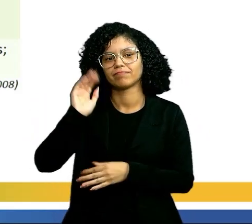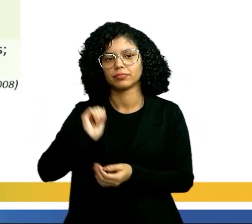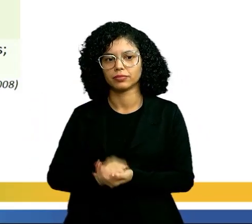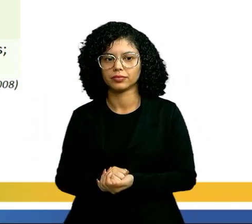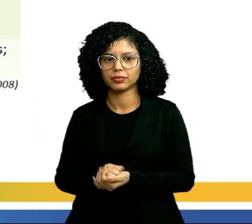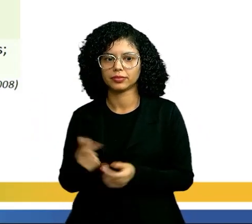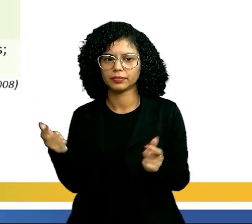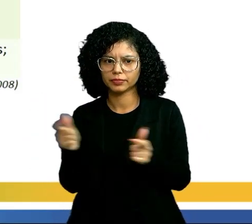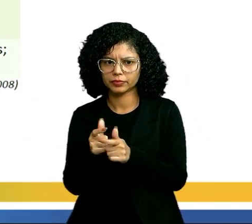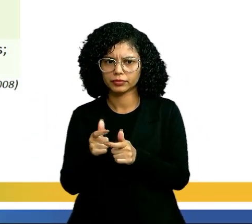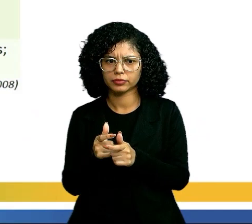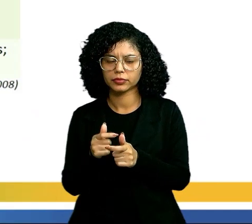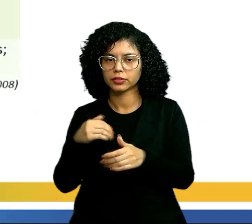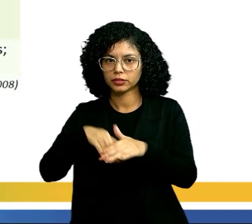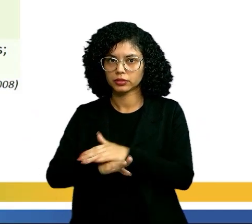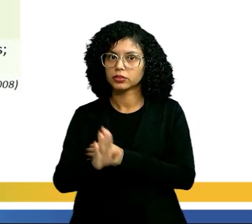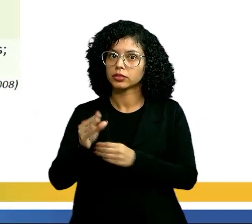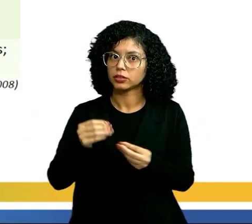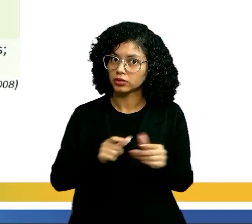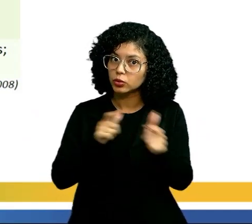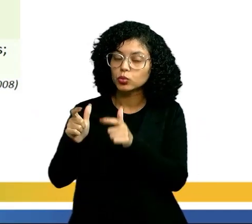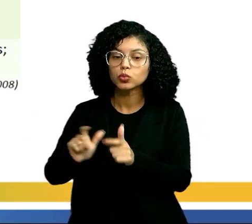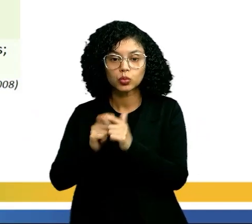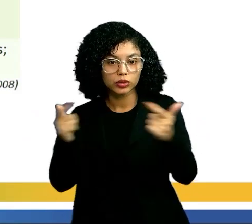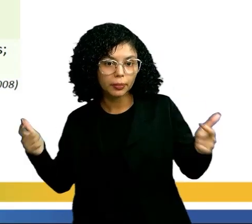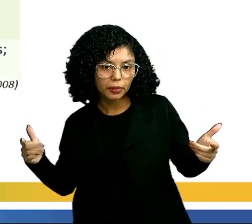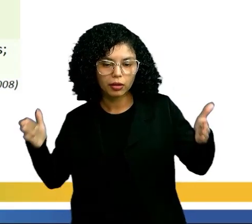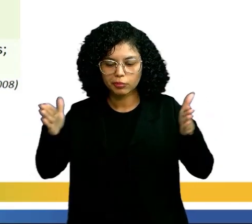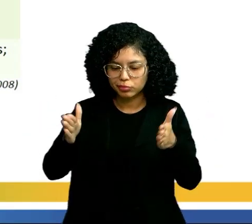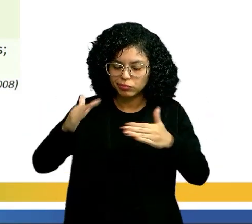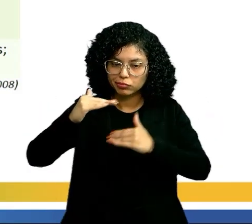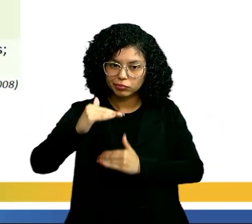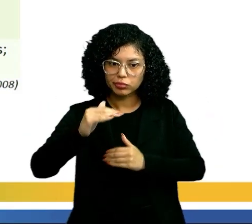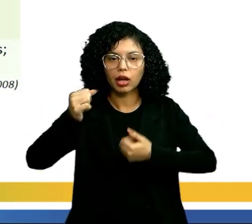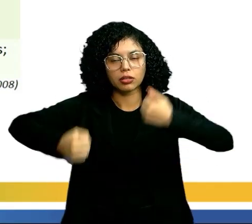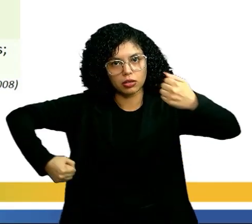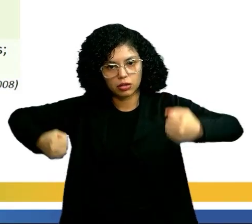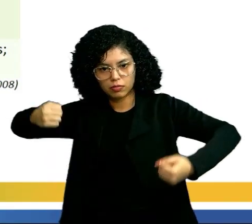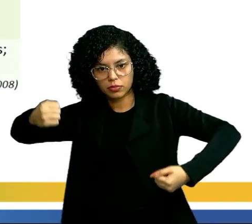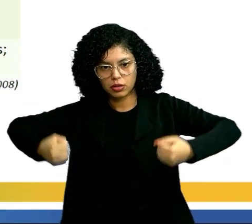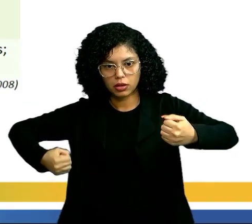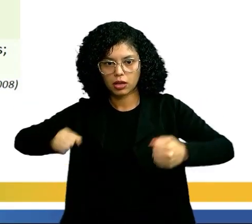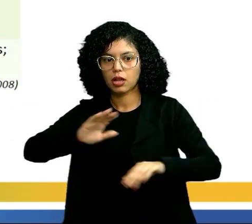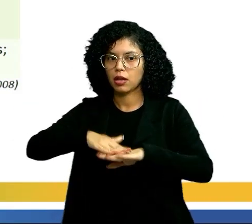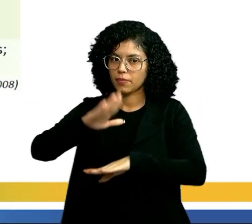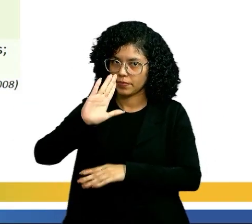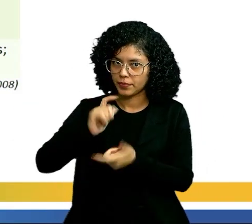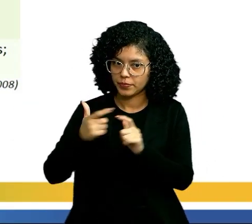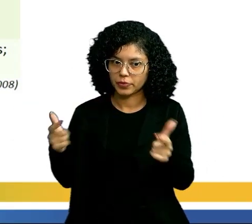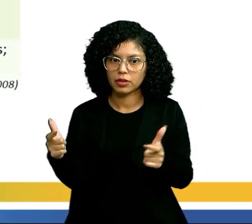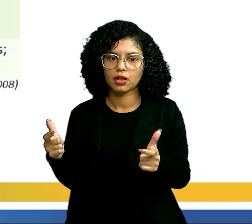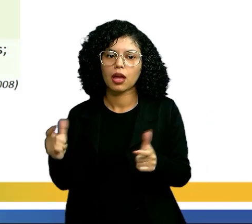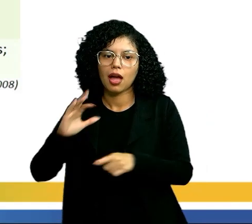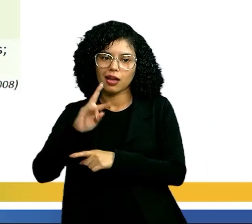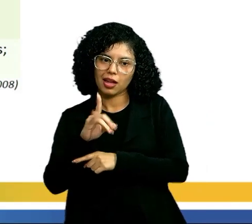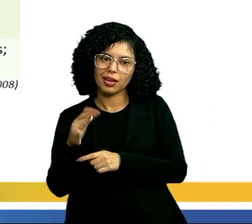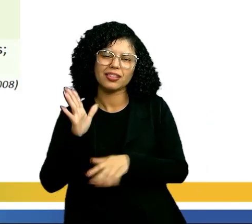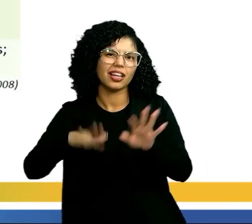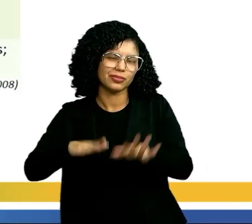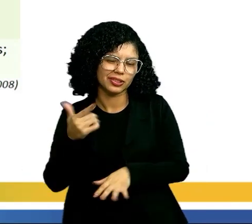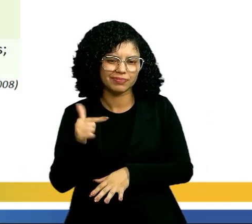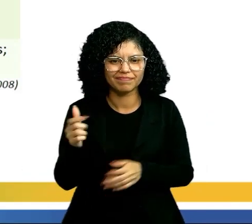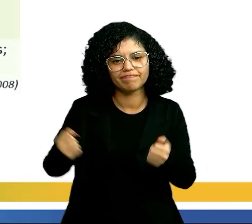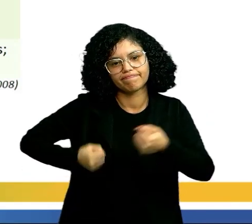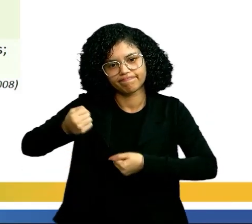Aliás, ele leva uma menor capacidade de carga dependendo do tamanho, tá? Quando fala-se em caminhão, a capacidade é maior, mas as carretas e